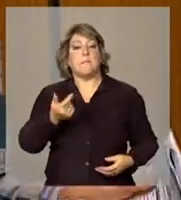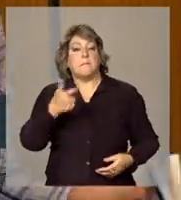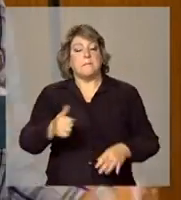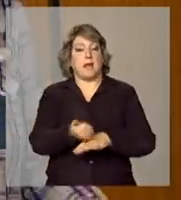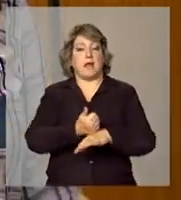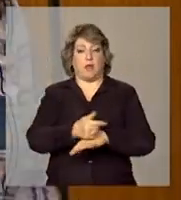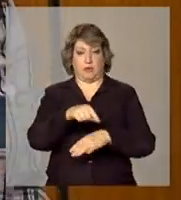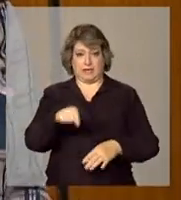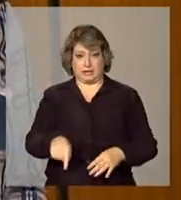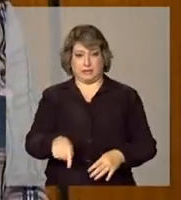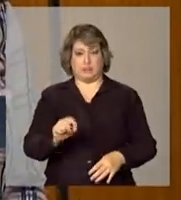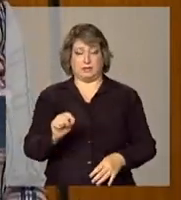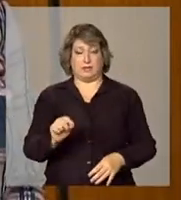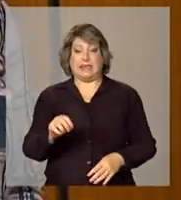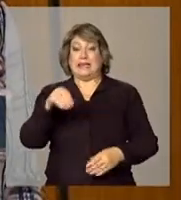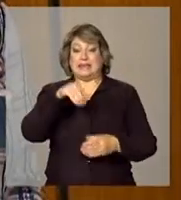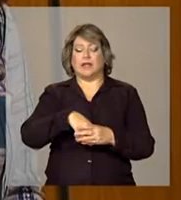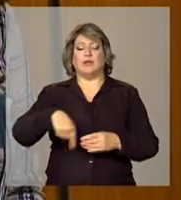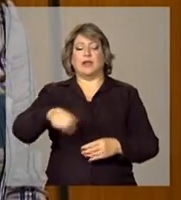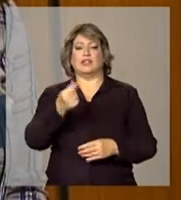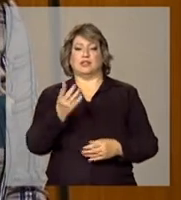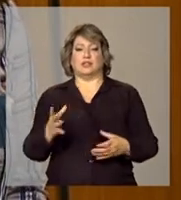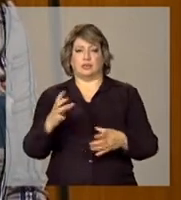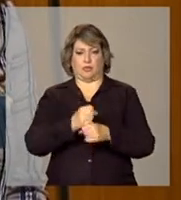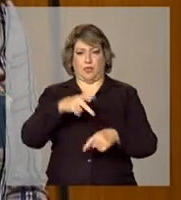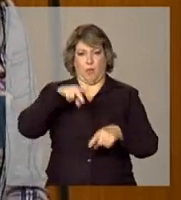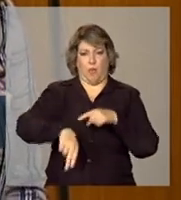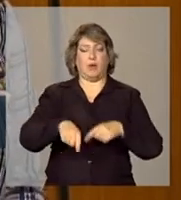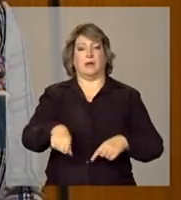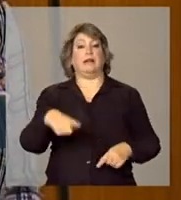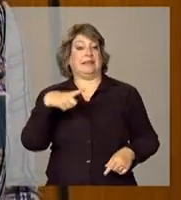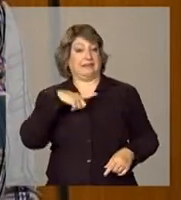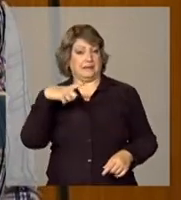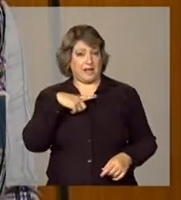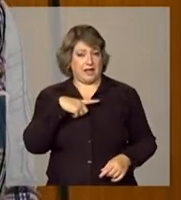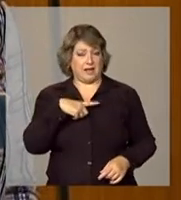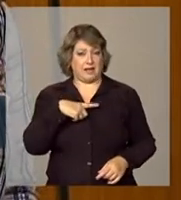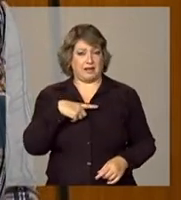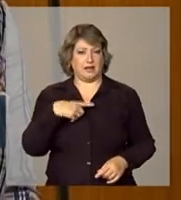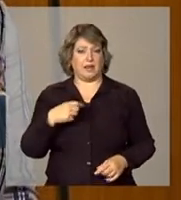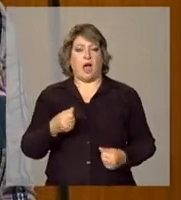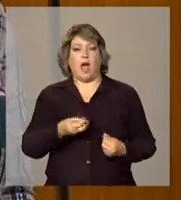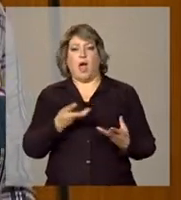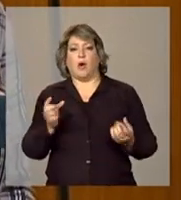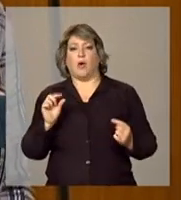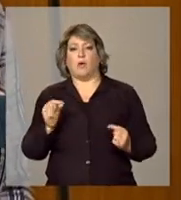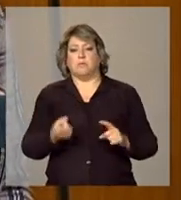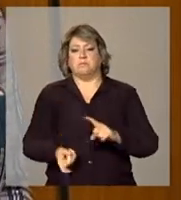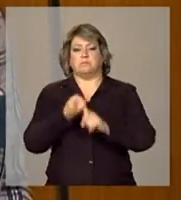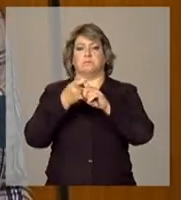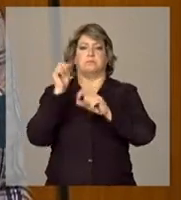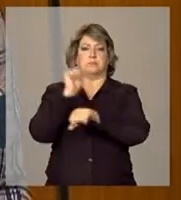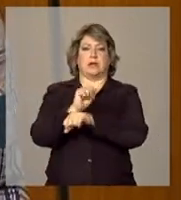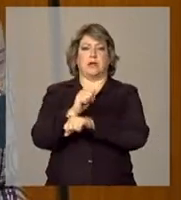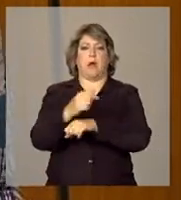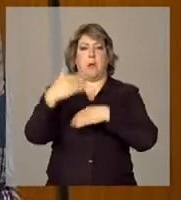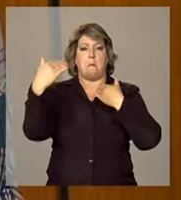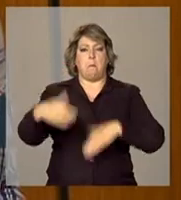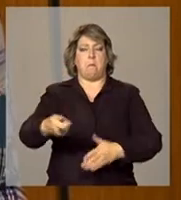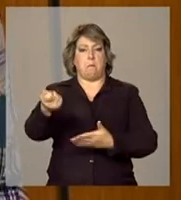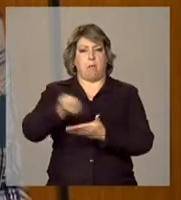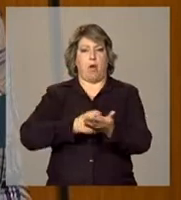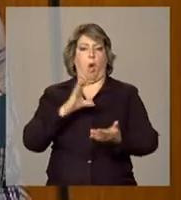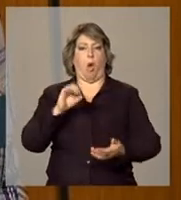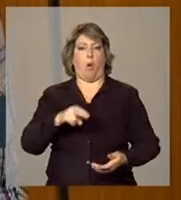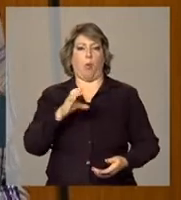melhor isso dentro desse corte tem também ministra alguma suspensão de concurso alguma coisa assim que